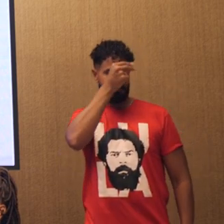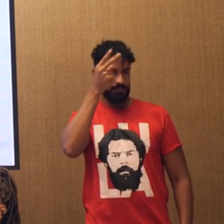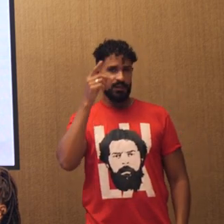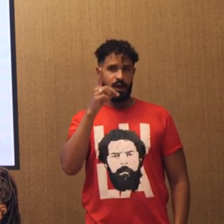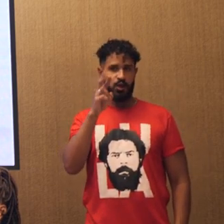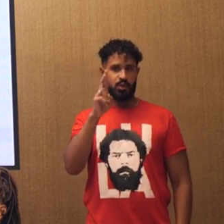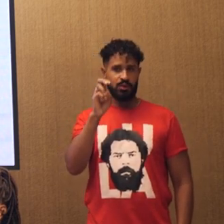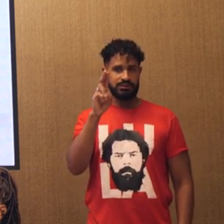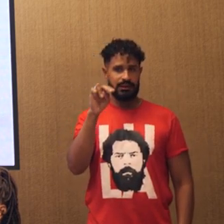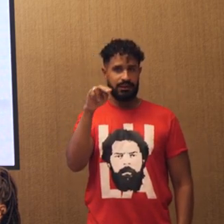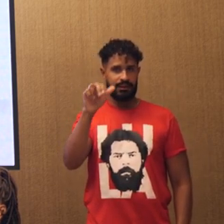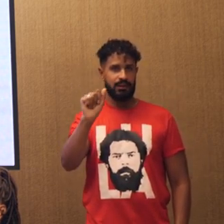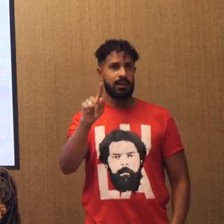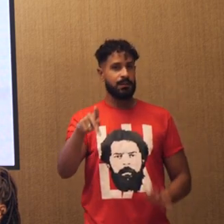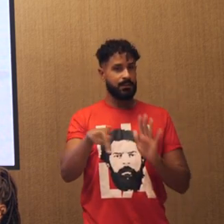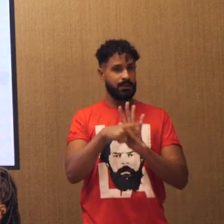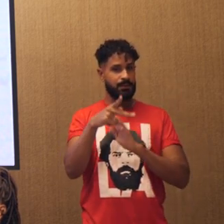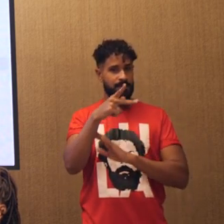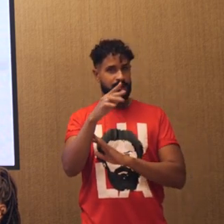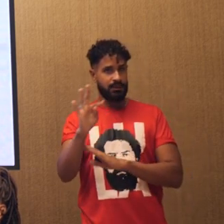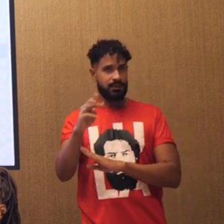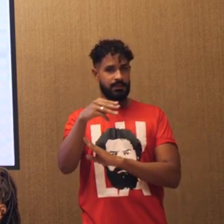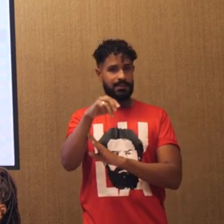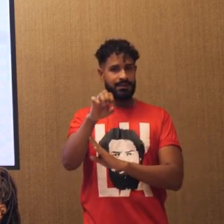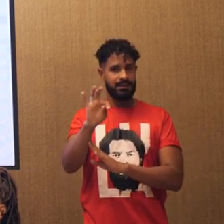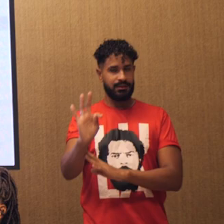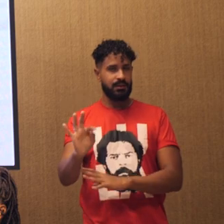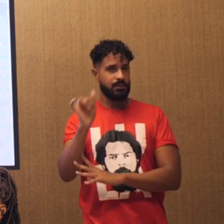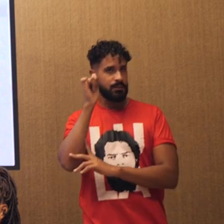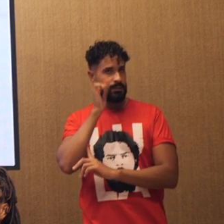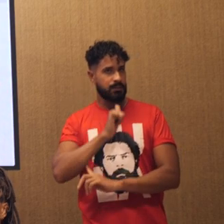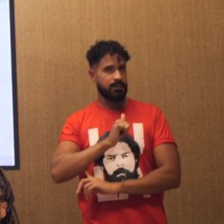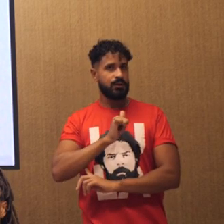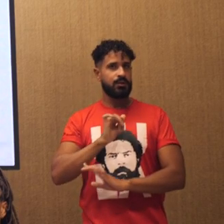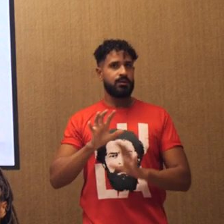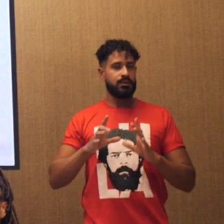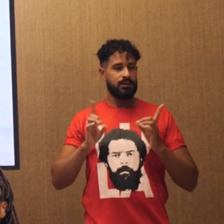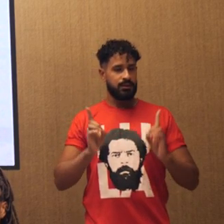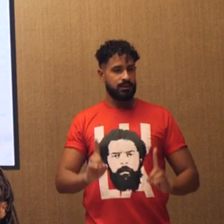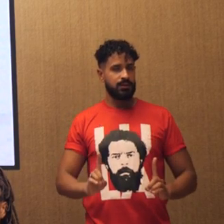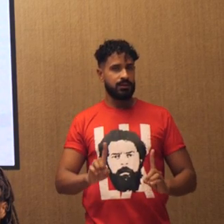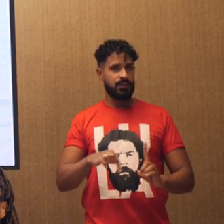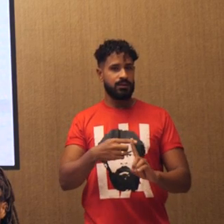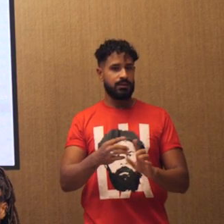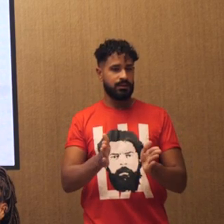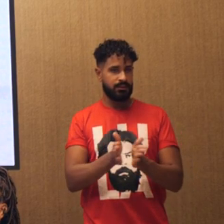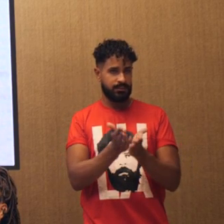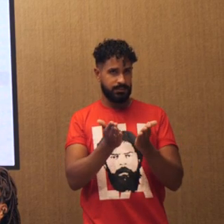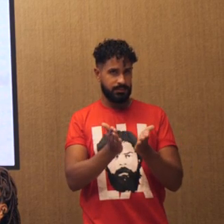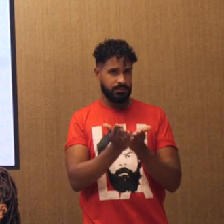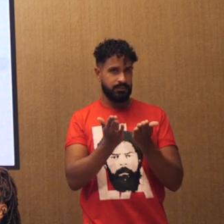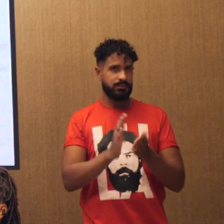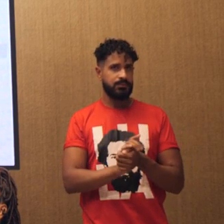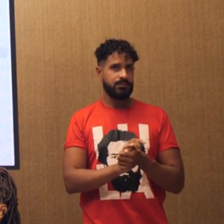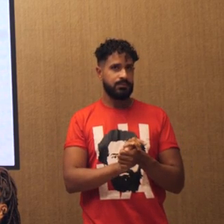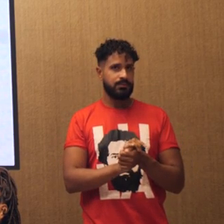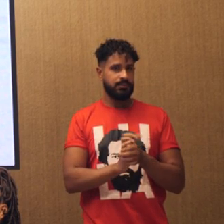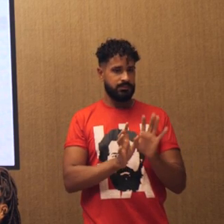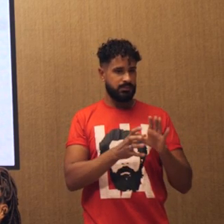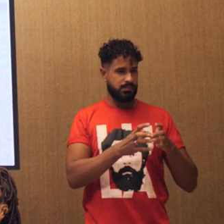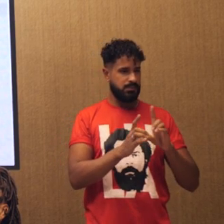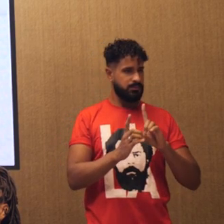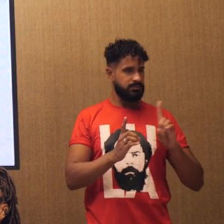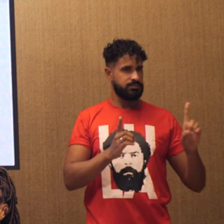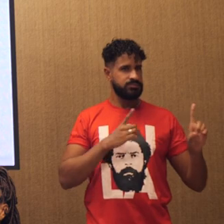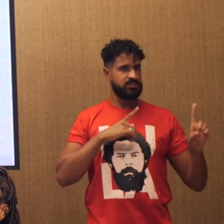Dorcelina era do PT, do MST, mulher com deficiência física e pobre. Para a direita, ela